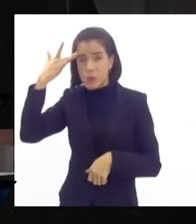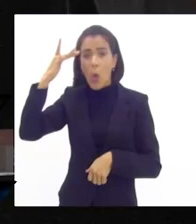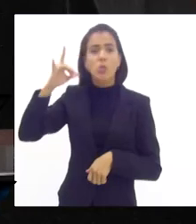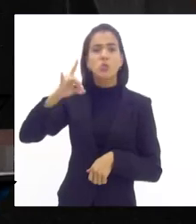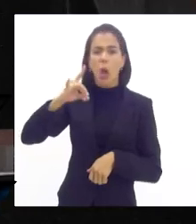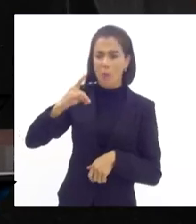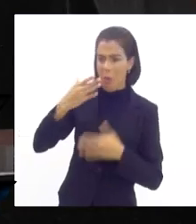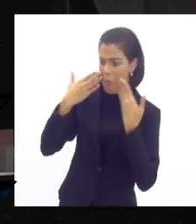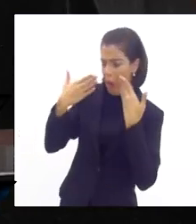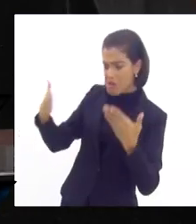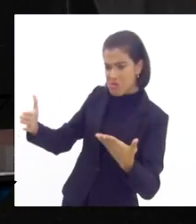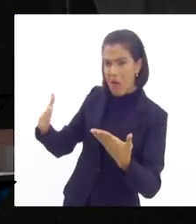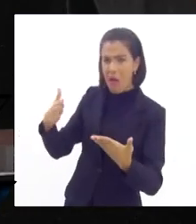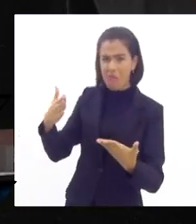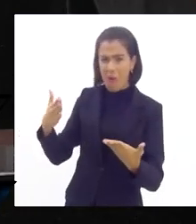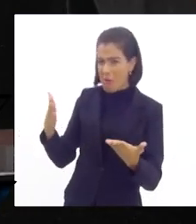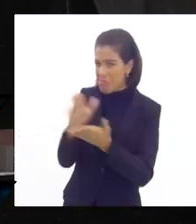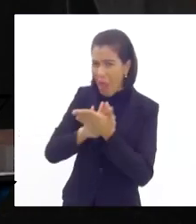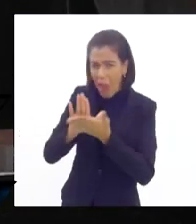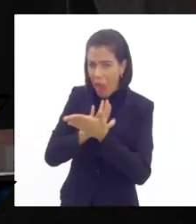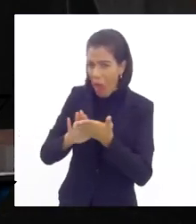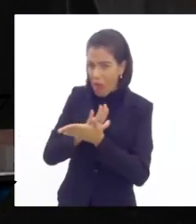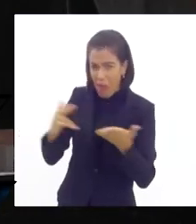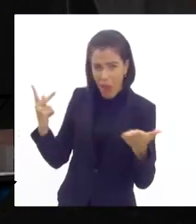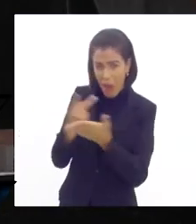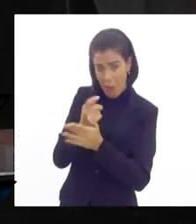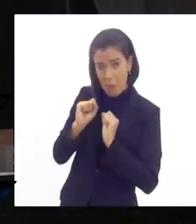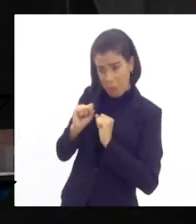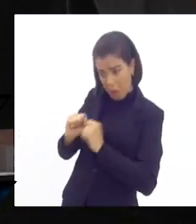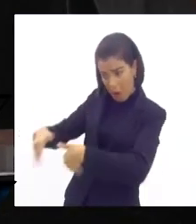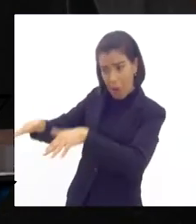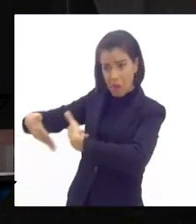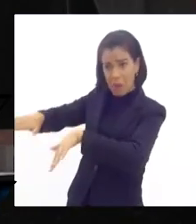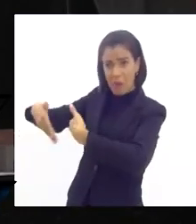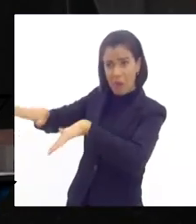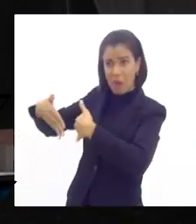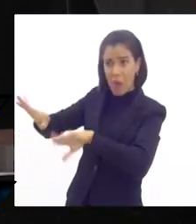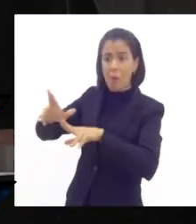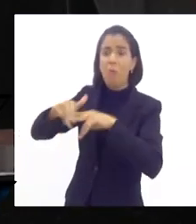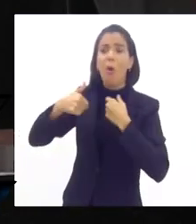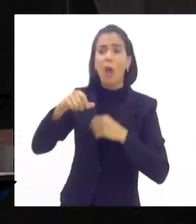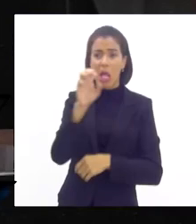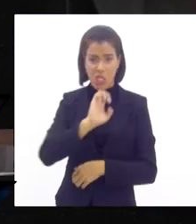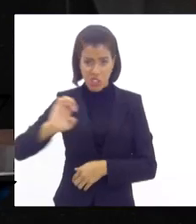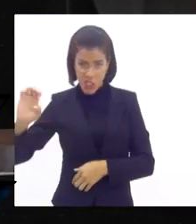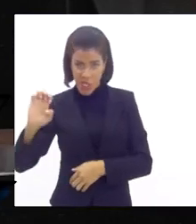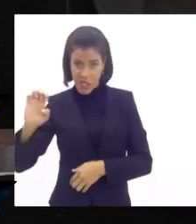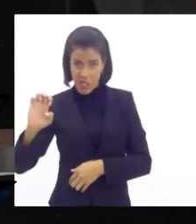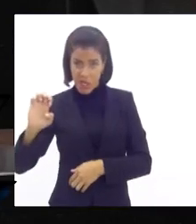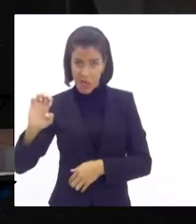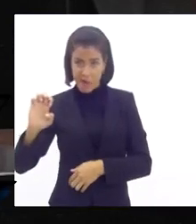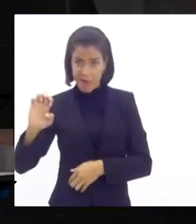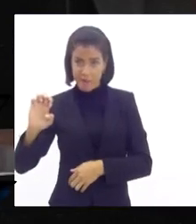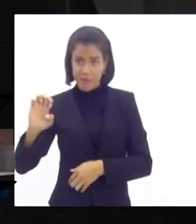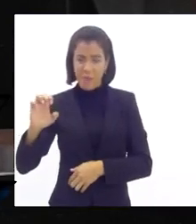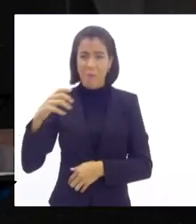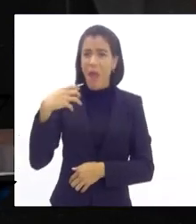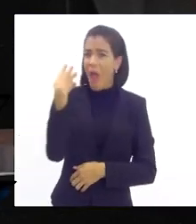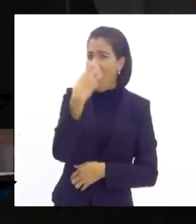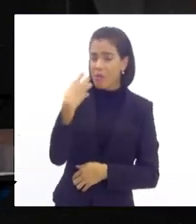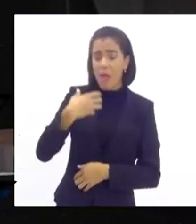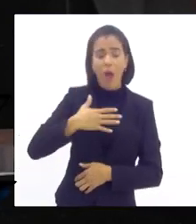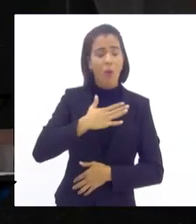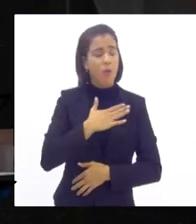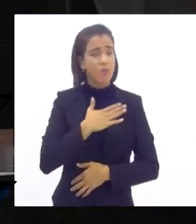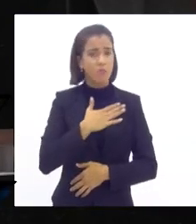imoralidades nada acontece as crianças podem ficar lá à vontade porque é um ato de esquerda mas cantaram hino nacional